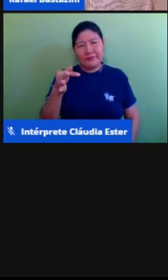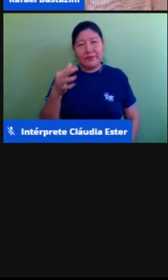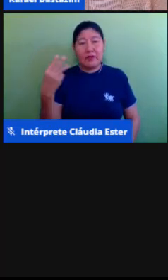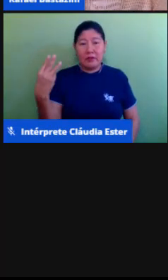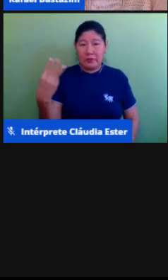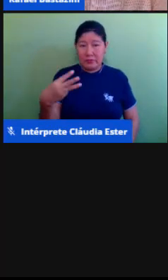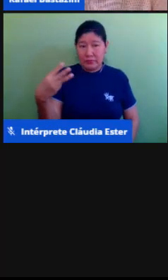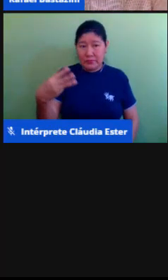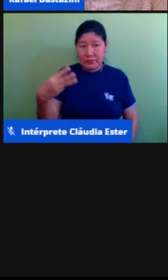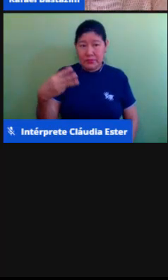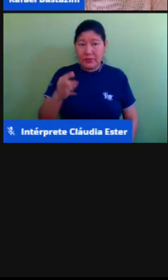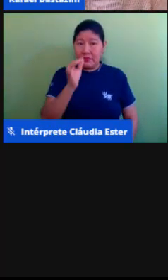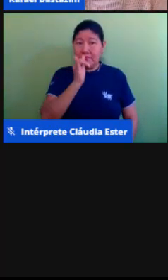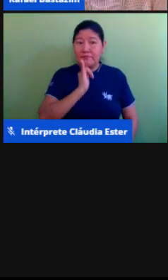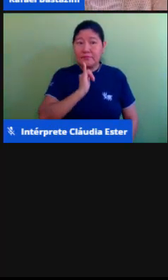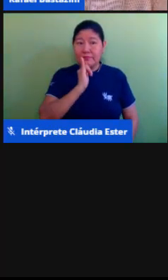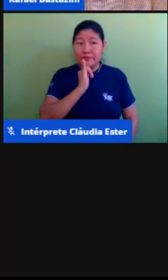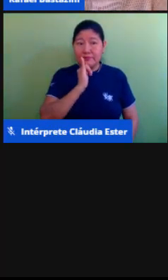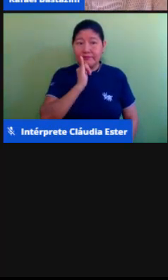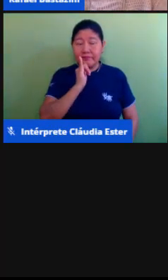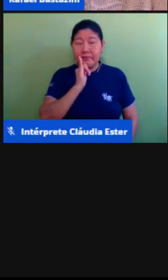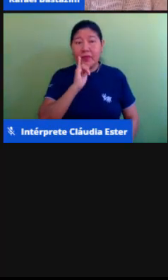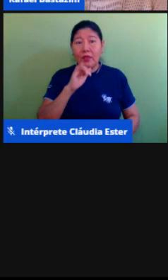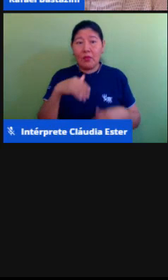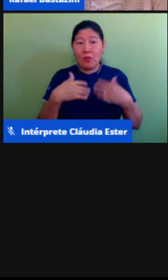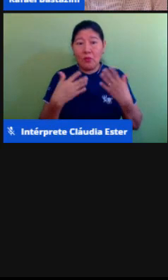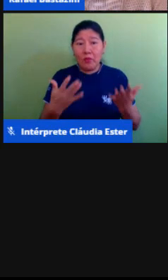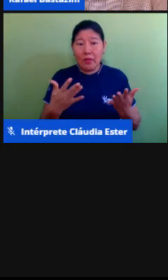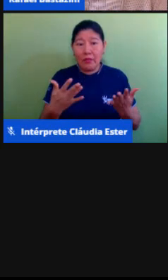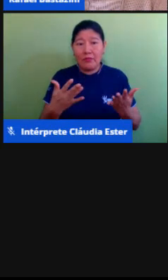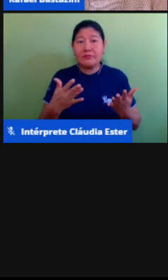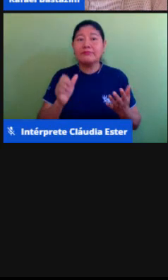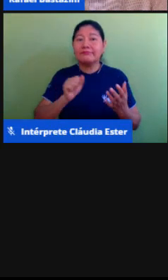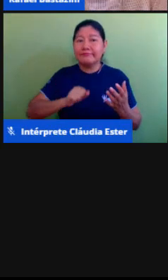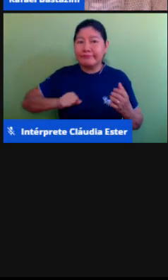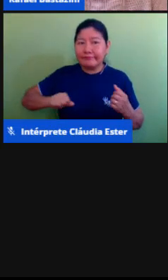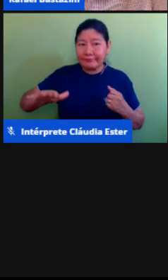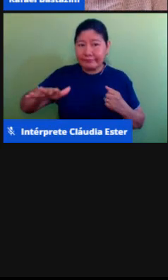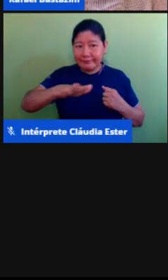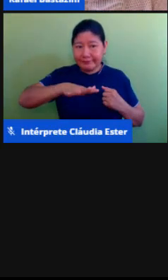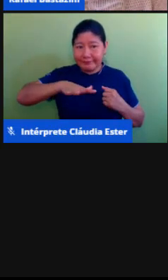a paisagem residual, ou seja, aquela paisagem que já